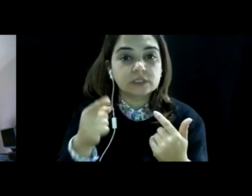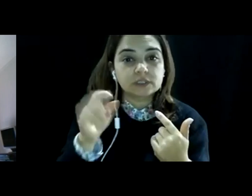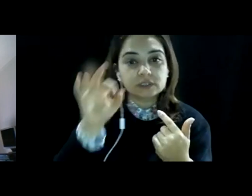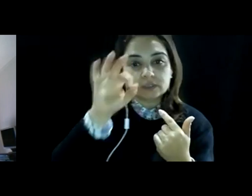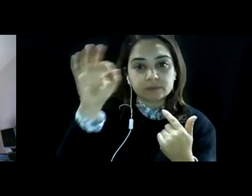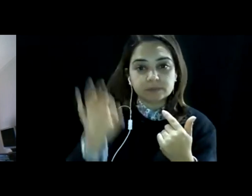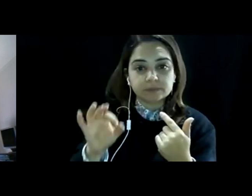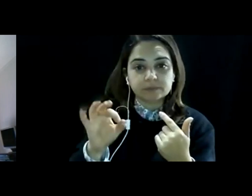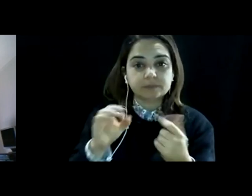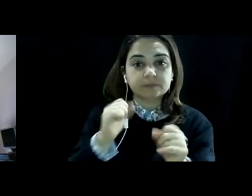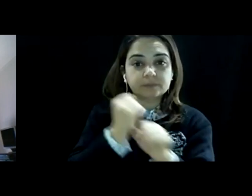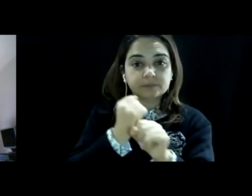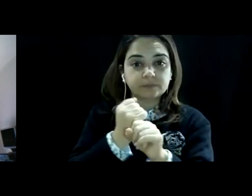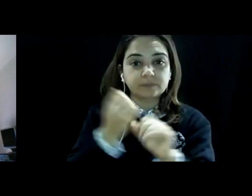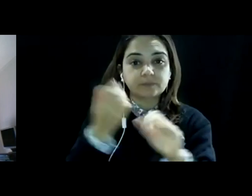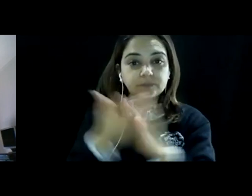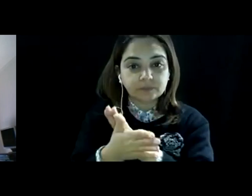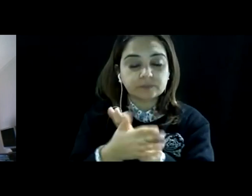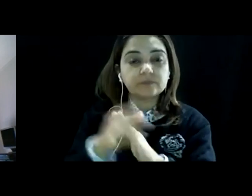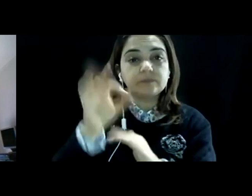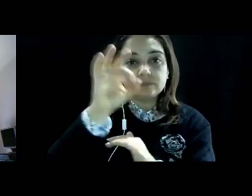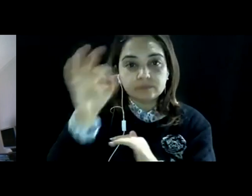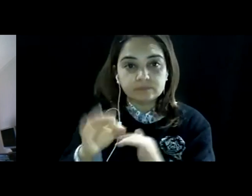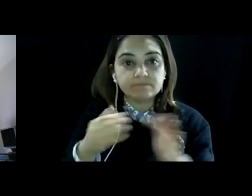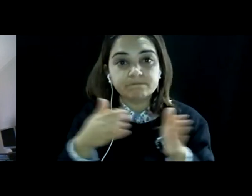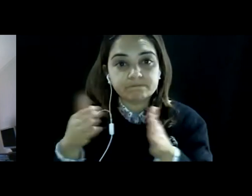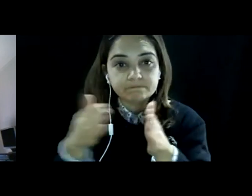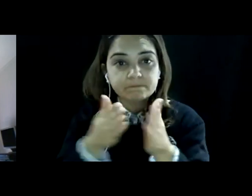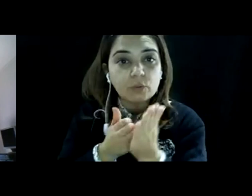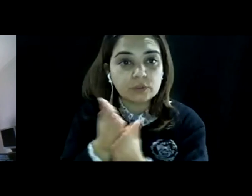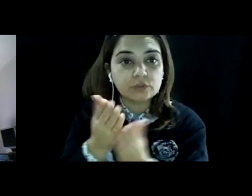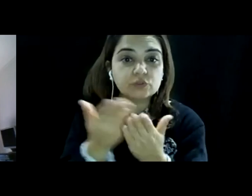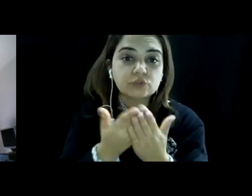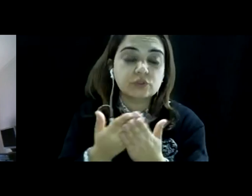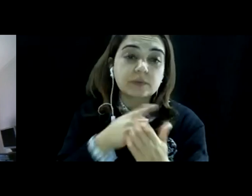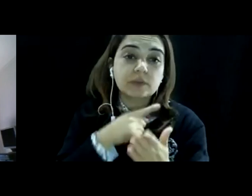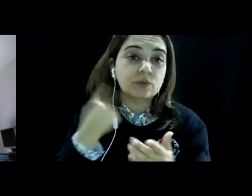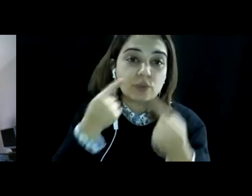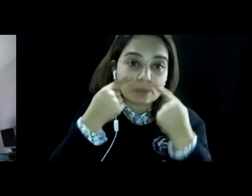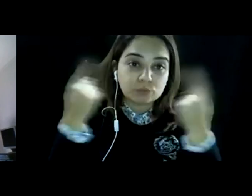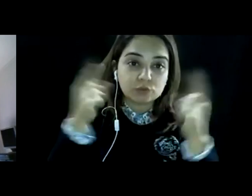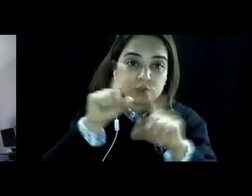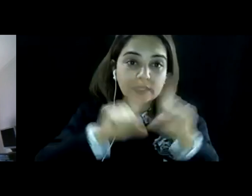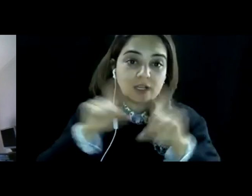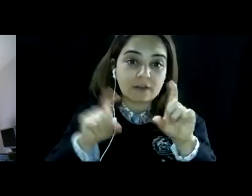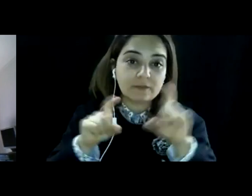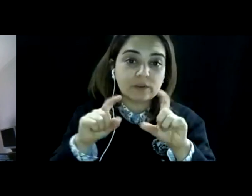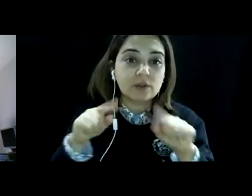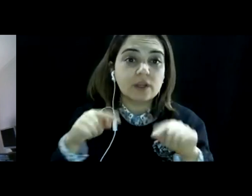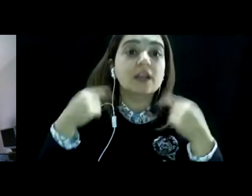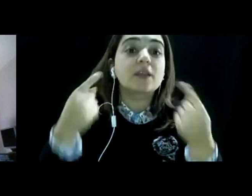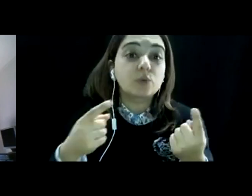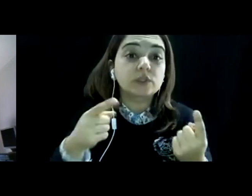colocação no mercado de trabalho, tem a taxa de prosseguimento de estudos, era interessante ver isto, eu não consigo mostrar aqui os gráficos, depois, se calhar, quem